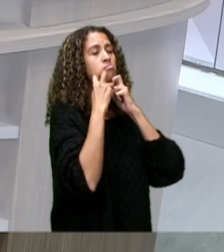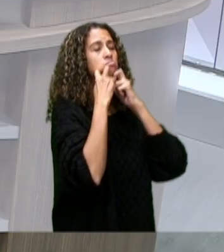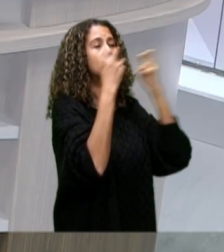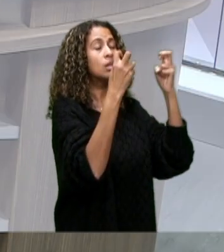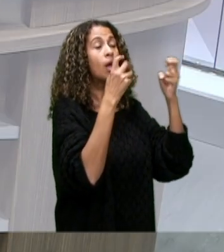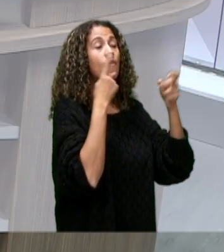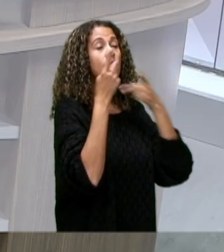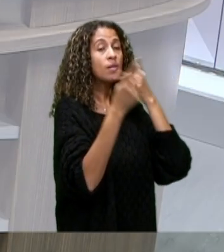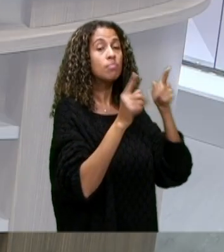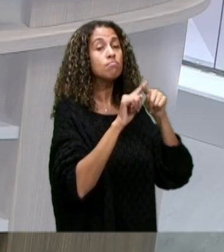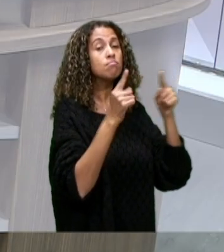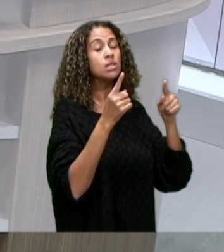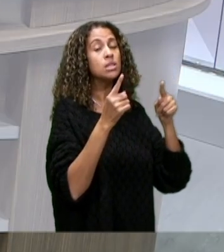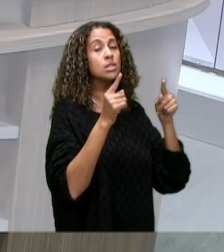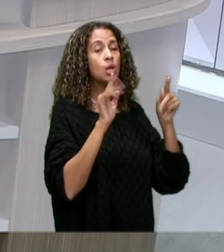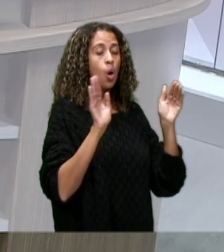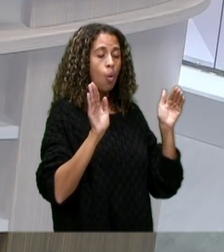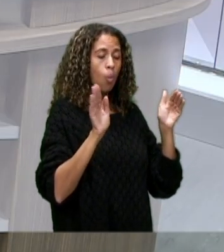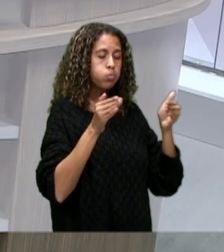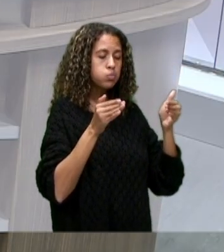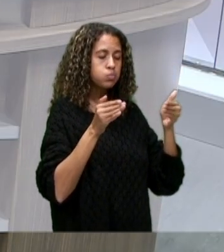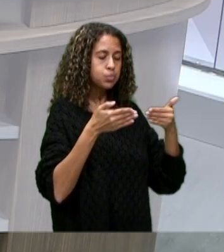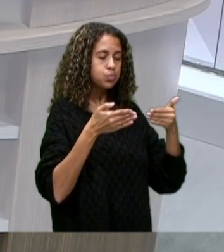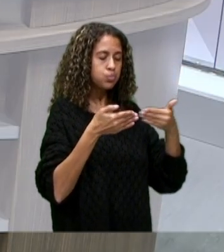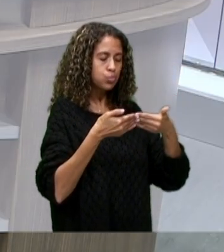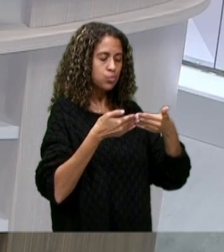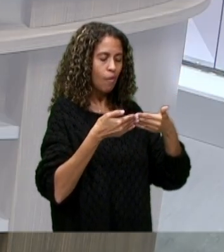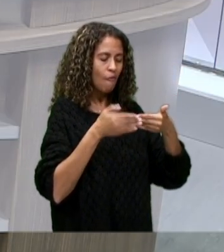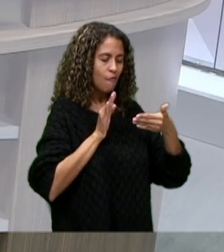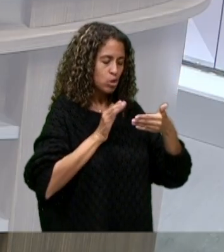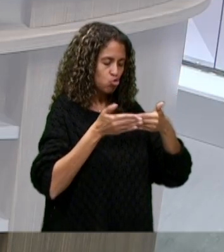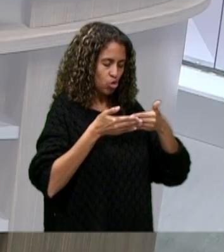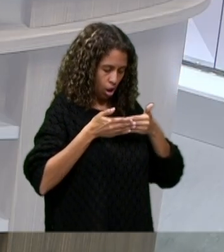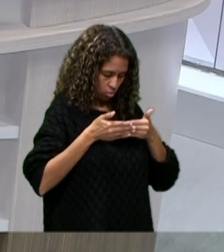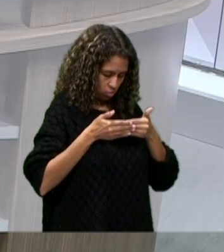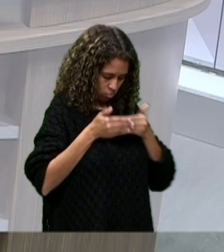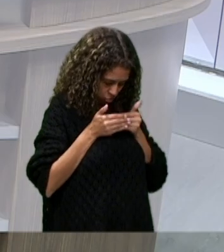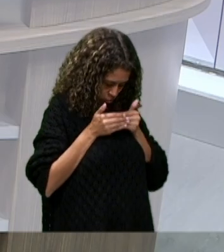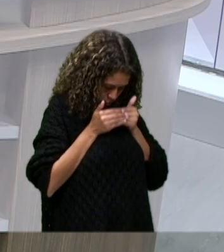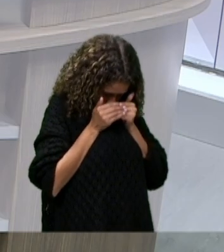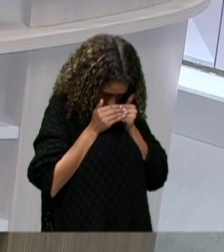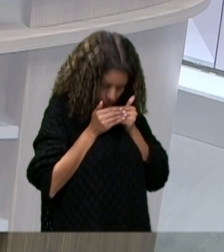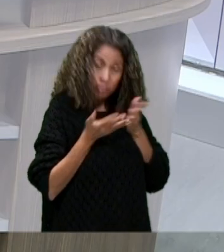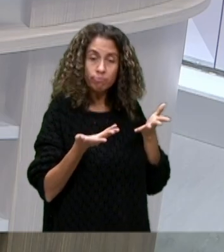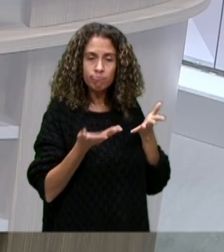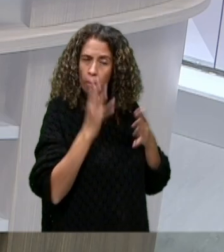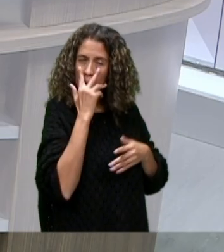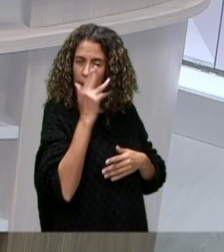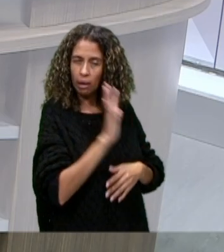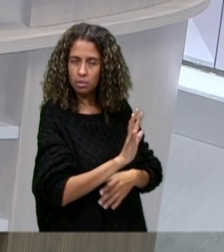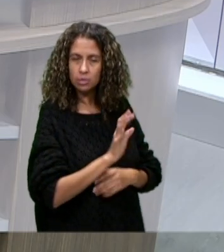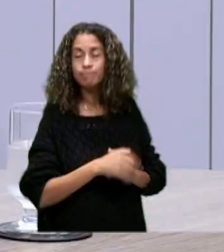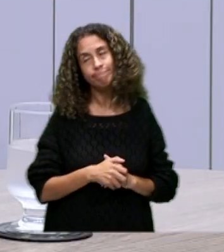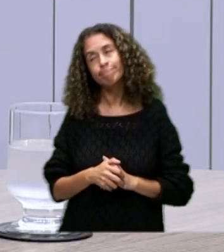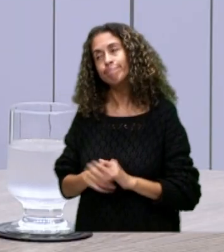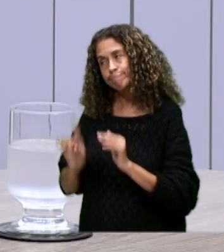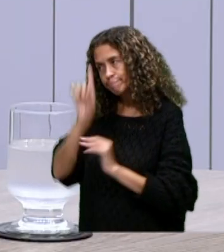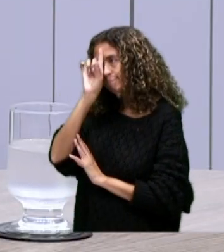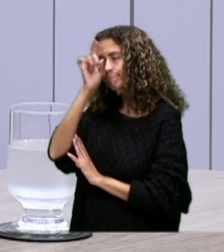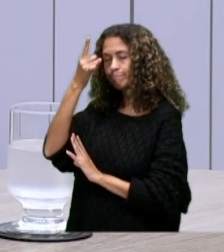mas cada vez para um grupo menor, para uma bolha cada vez menor. Isso, essa era a ideia deles, né? A ideia de quem